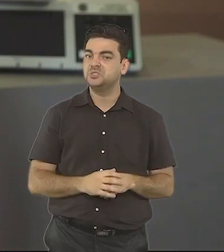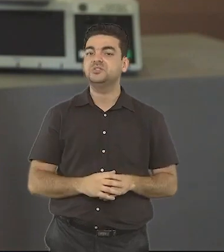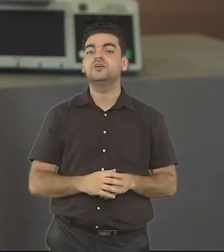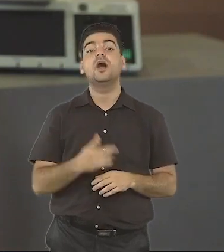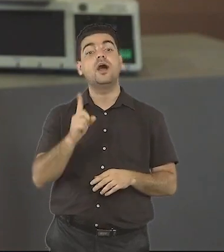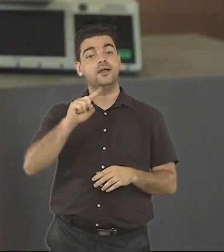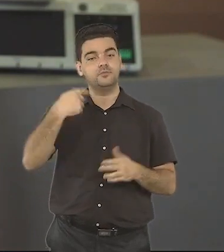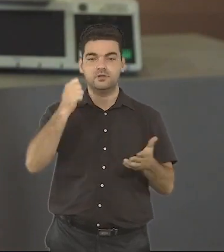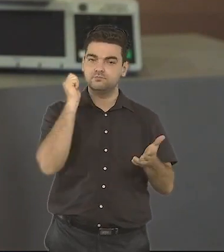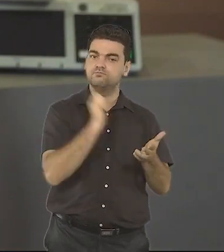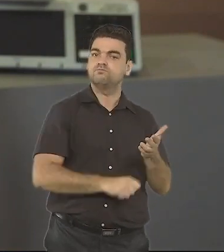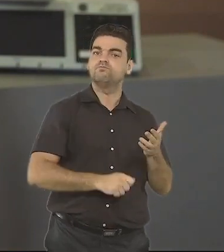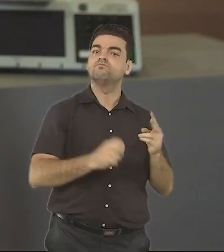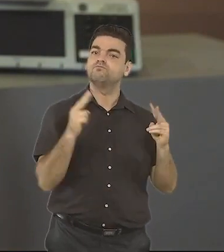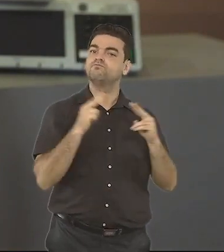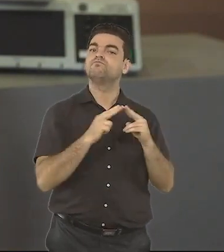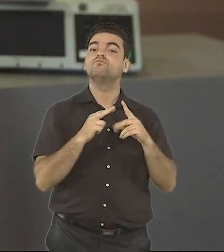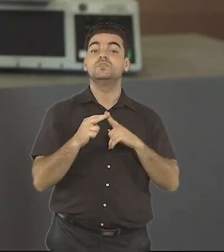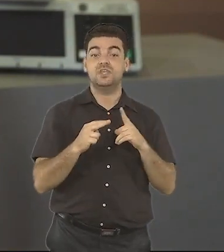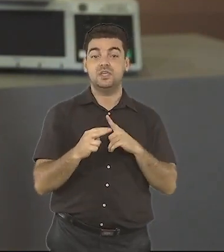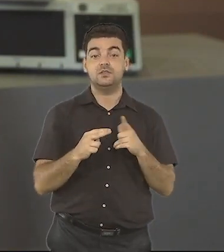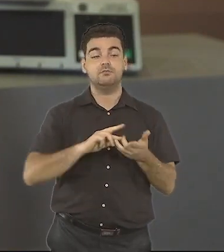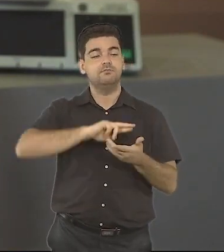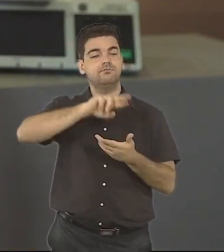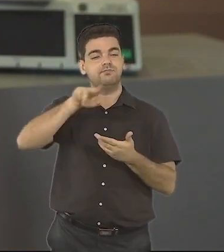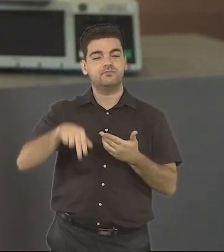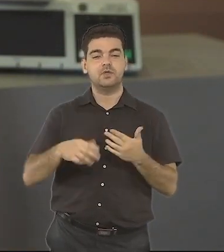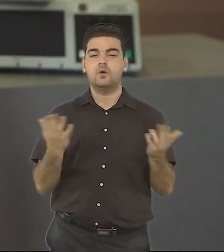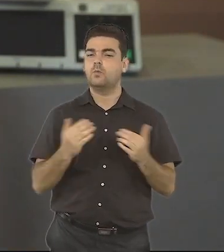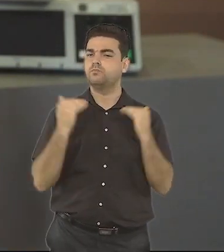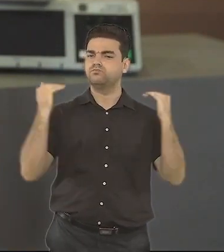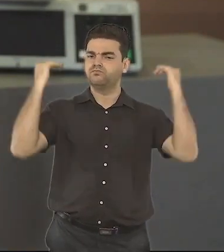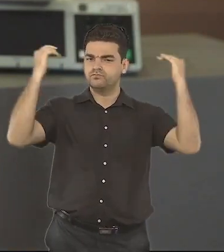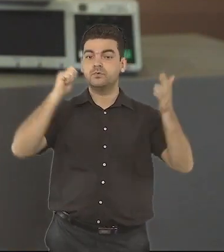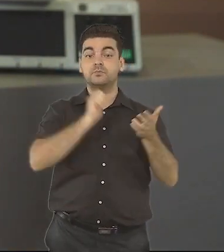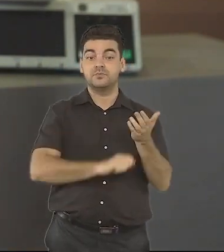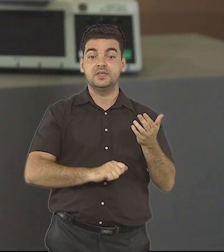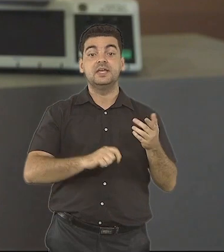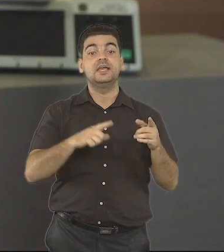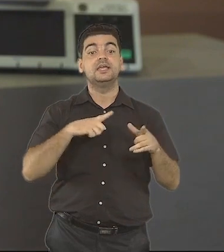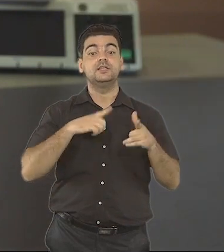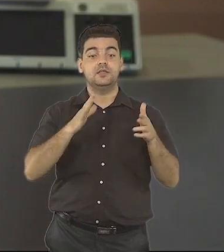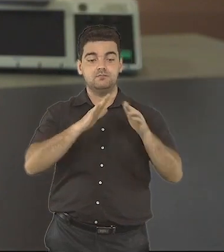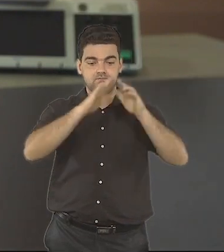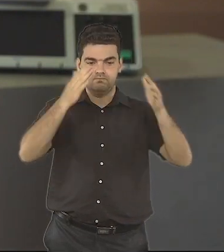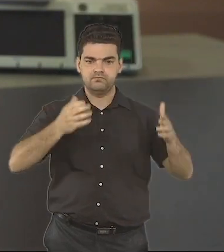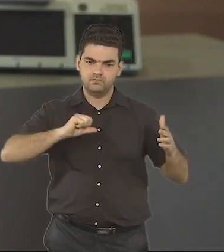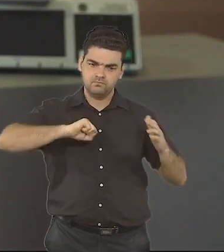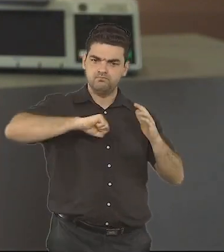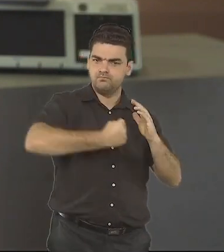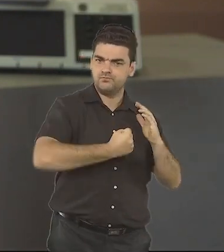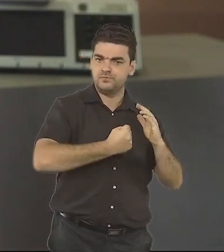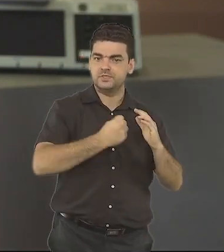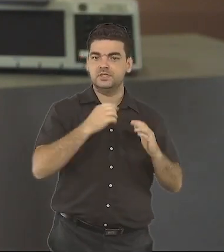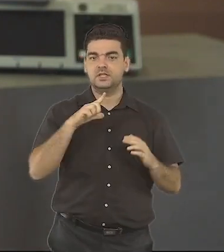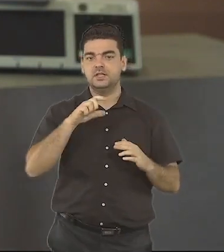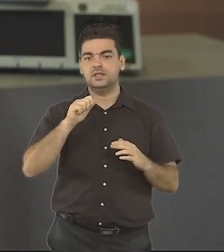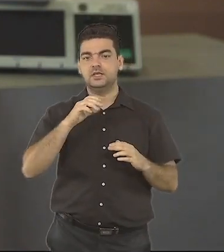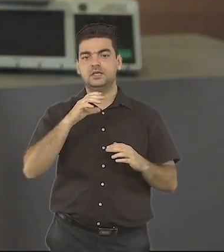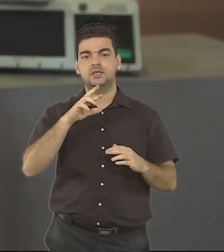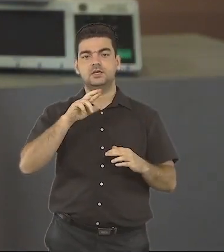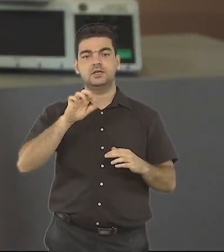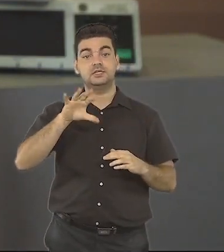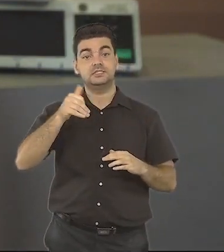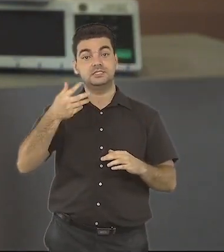são assinados digitalmente por várias autoridades e recebem uma blindagem chamada